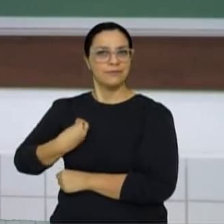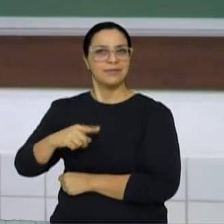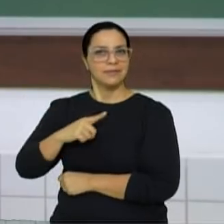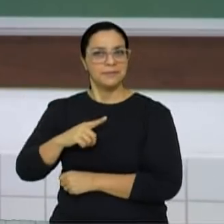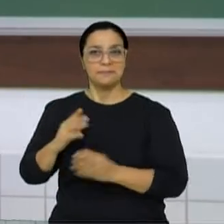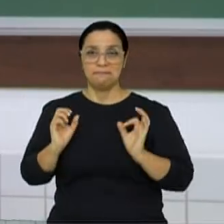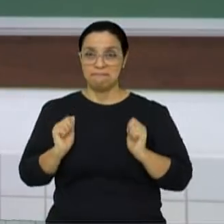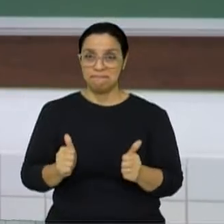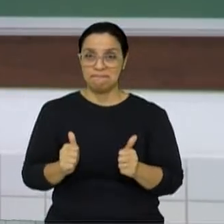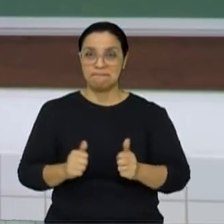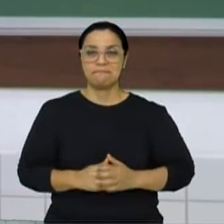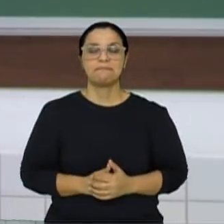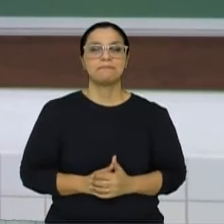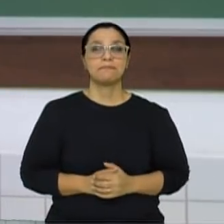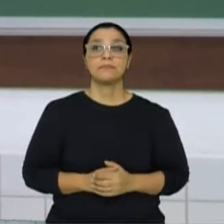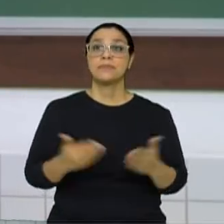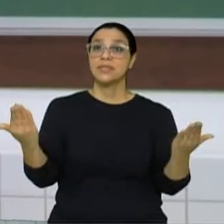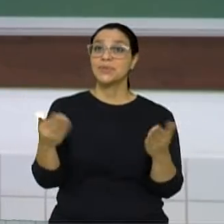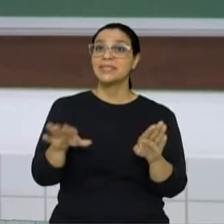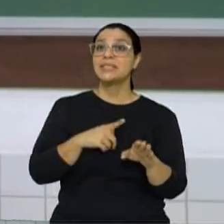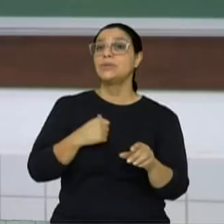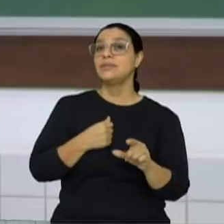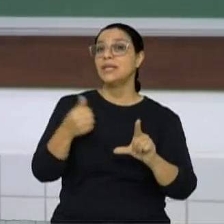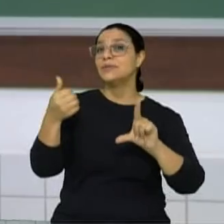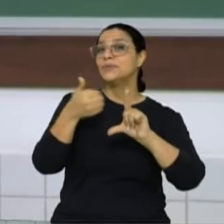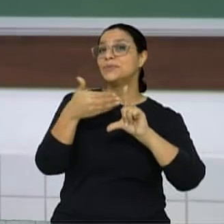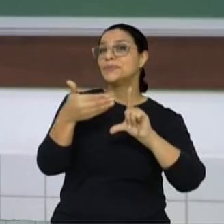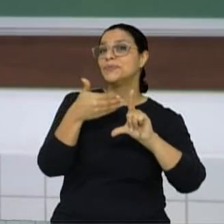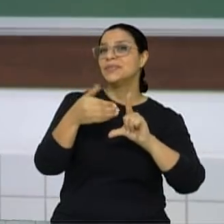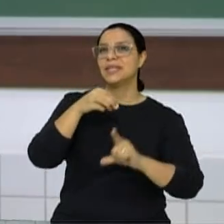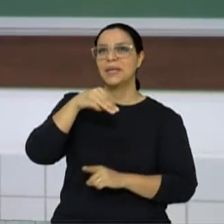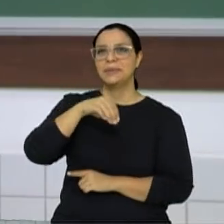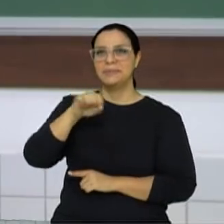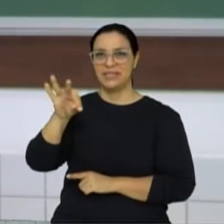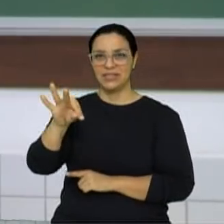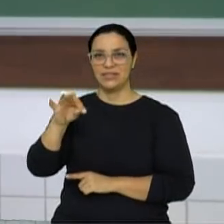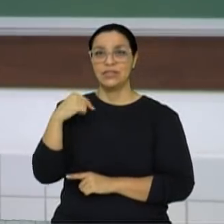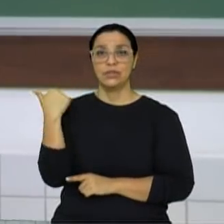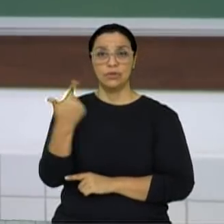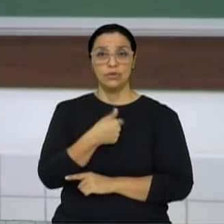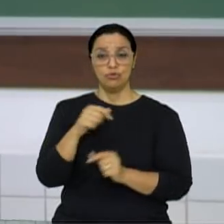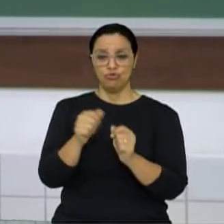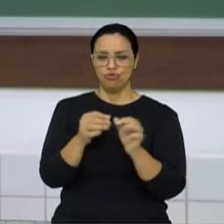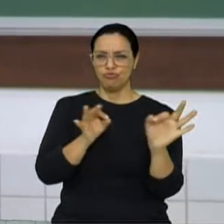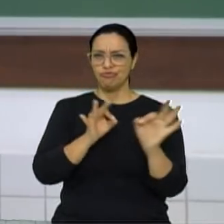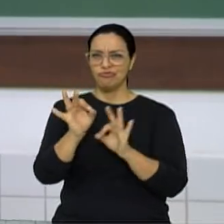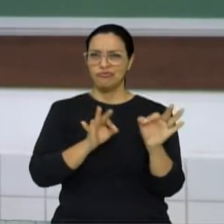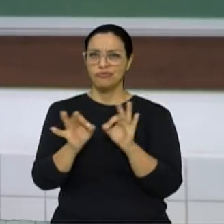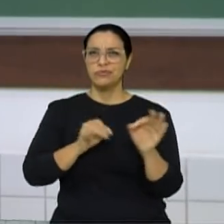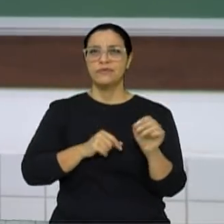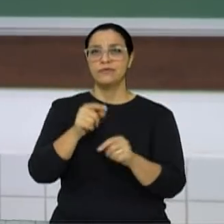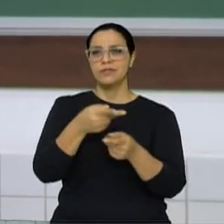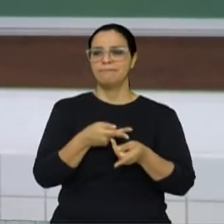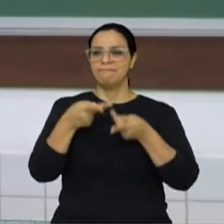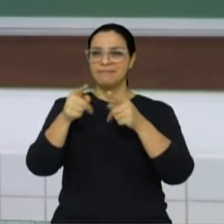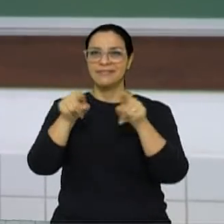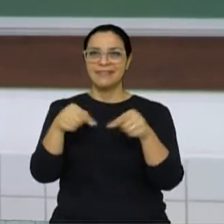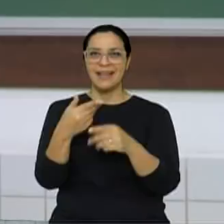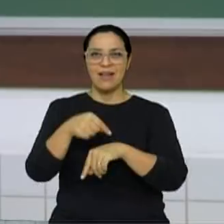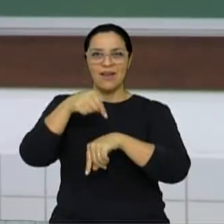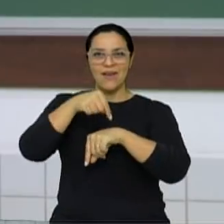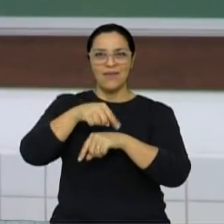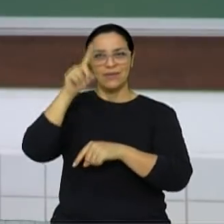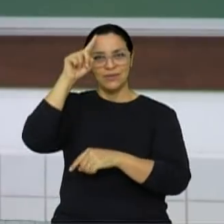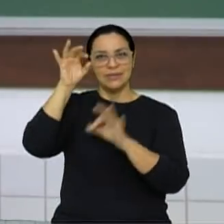presença, tá certo? E agora também temos o Meet, né? Os professores estão aí organizando os Meets, que é para receber você naquele horário,